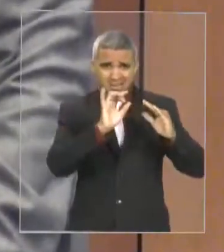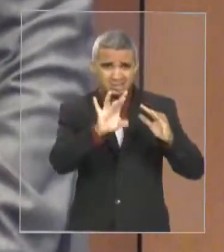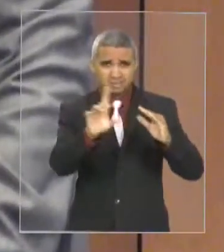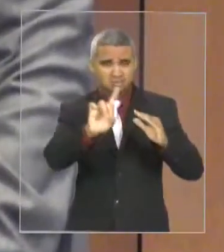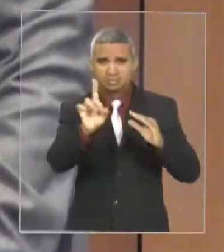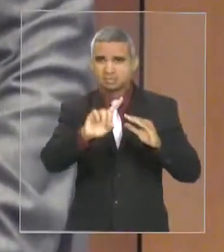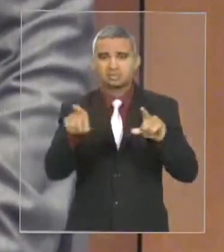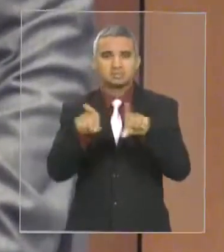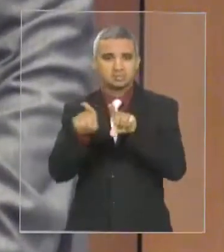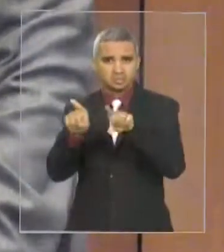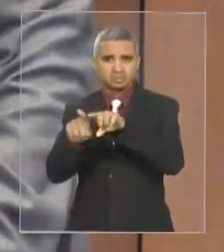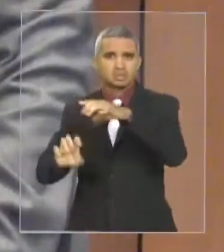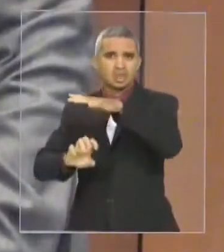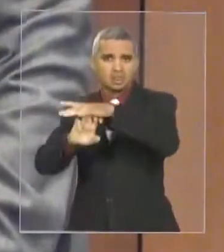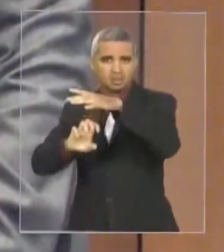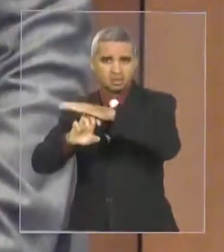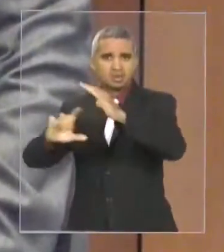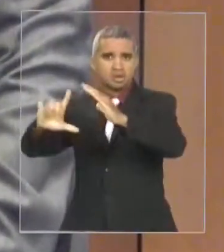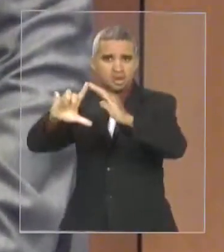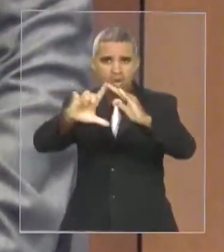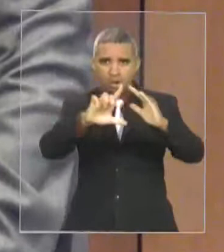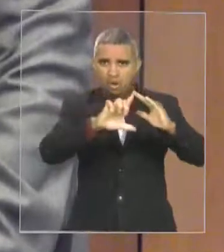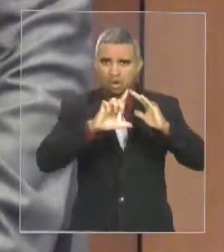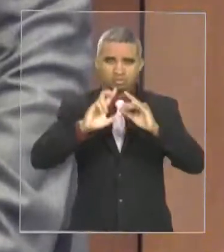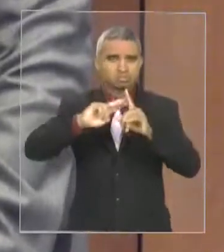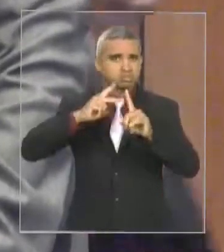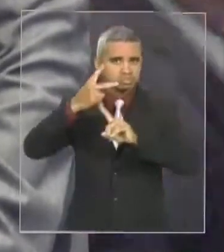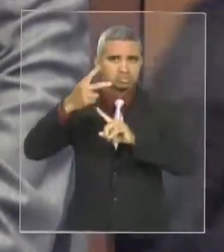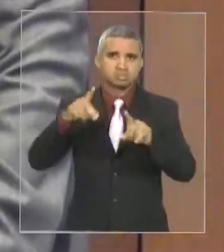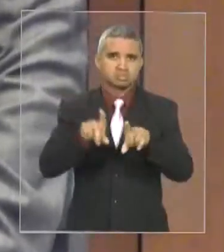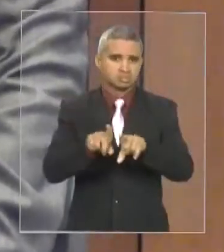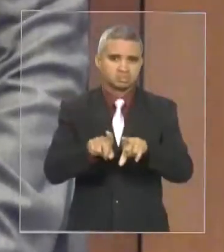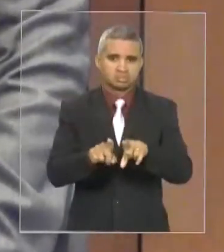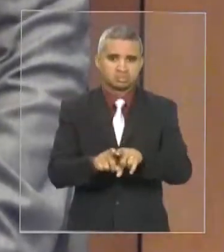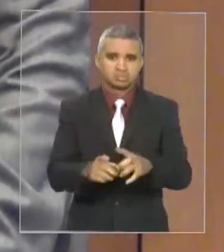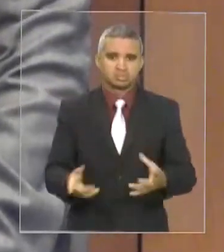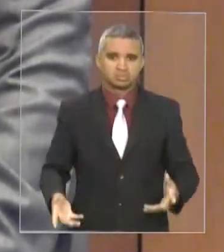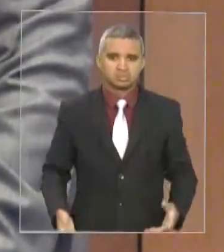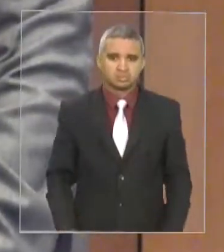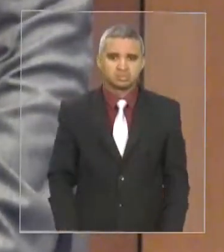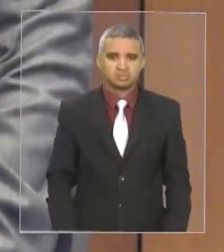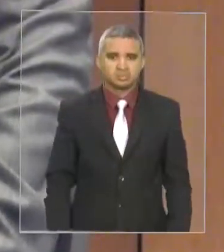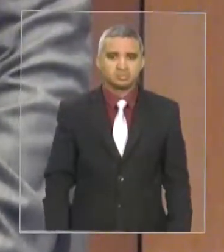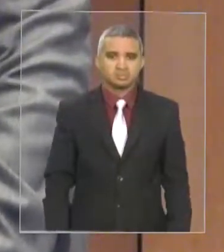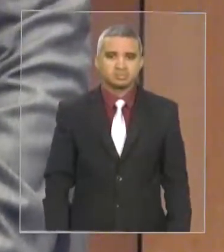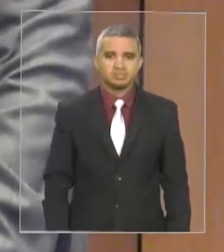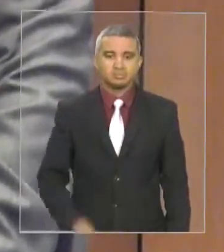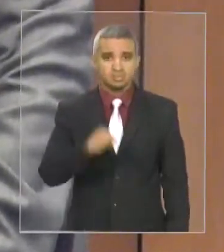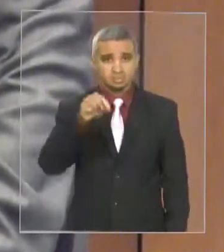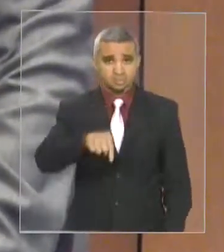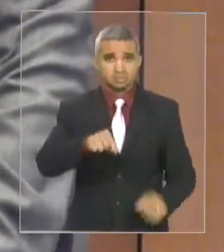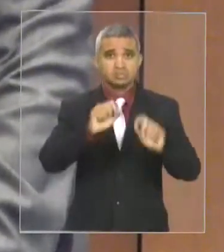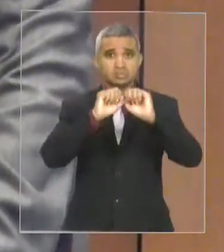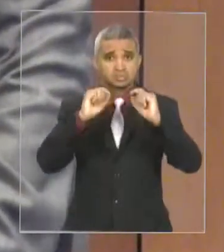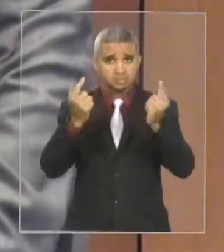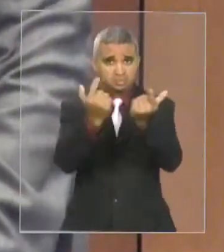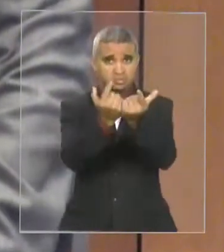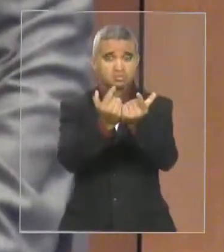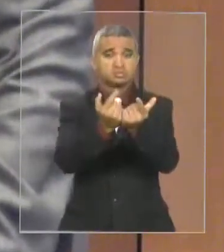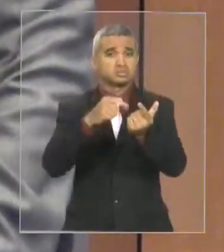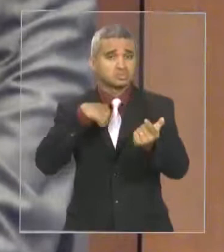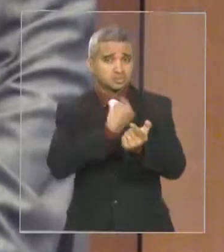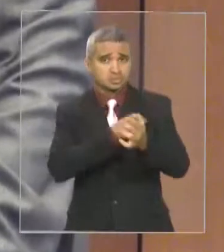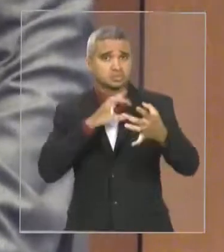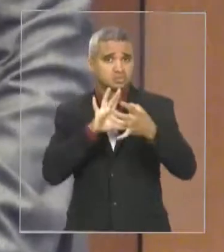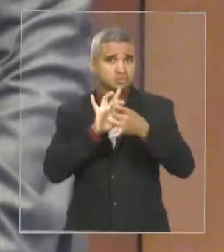os estabelecimentos empresariais. De maneira que, mais do que nunca, essa casa está conclamada a